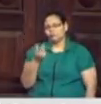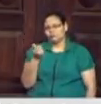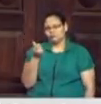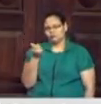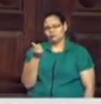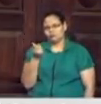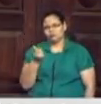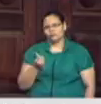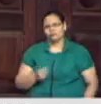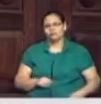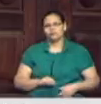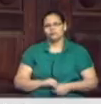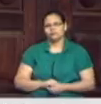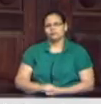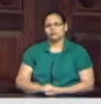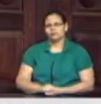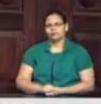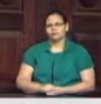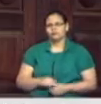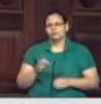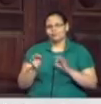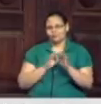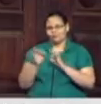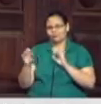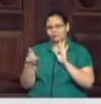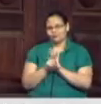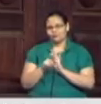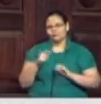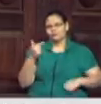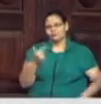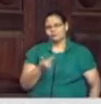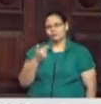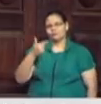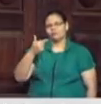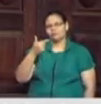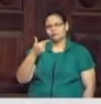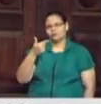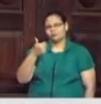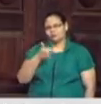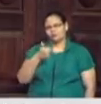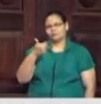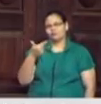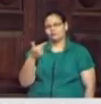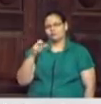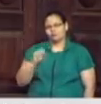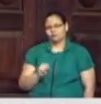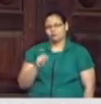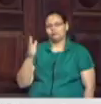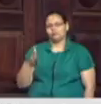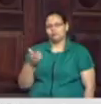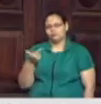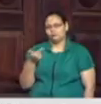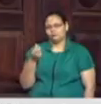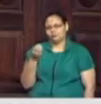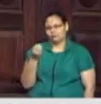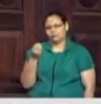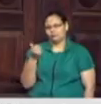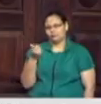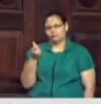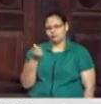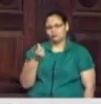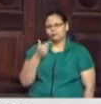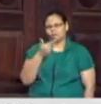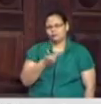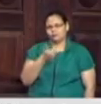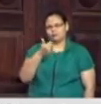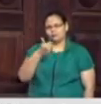2016. Os projetos de lei número 2.128 de 2016 e 2.129